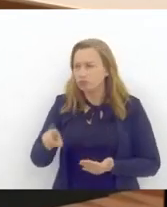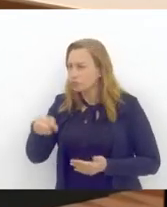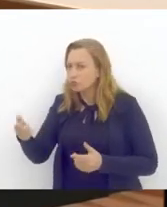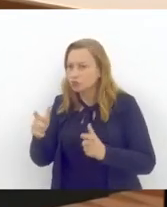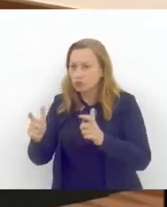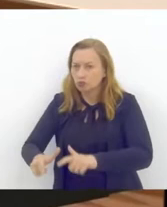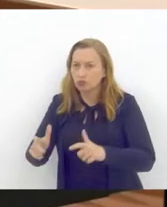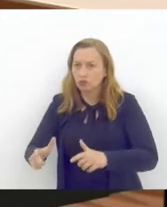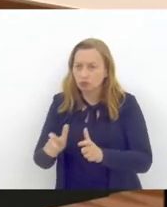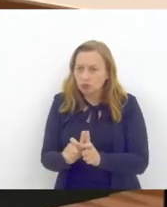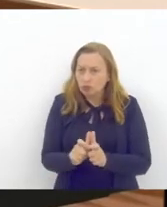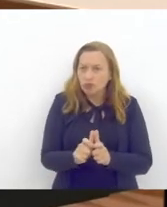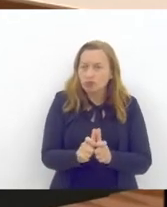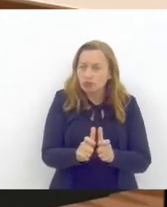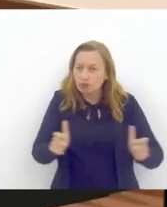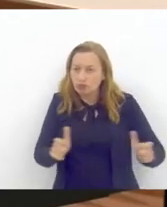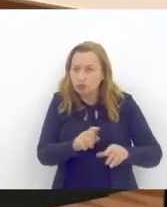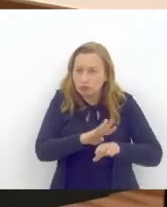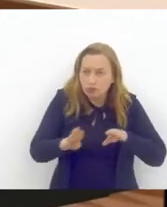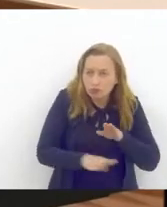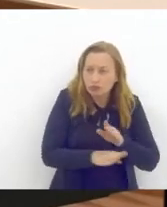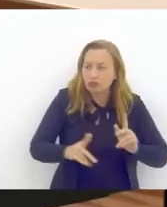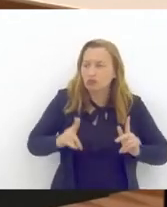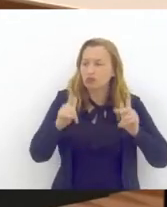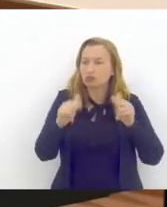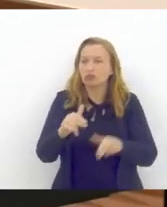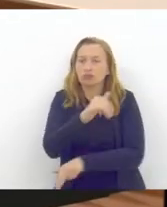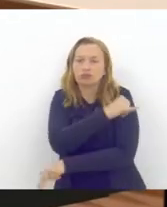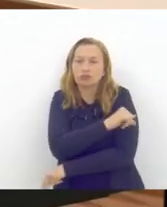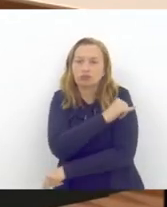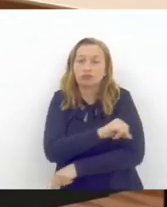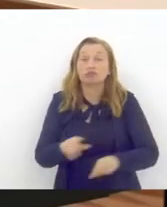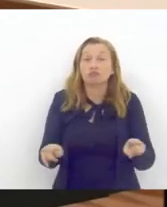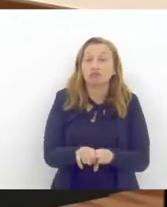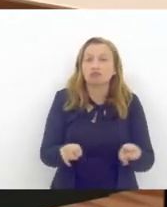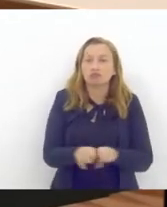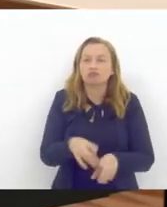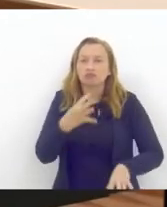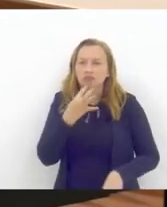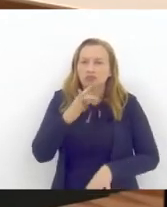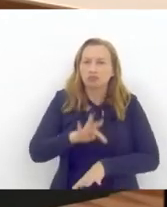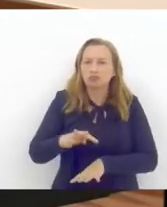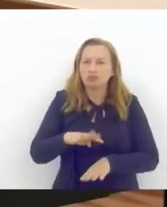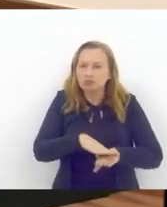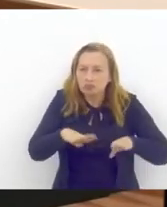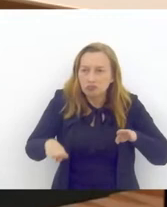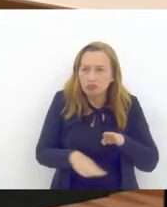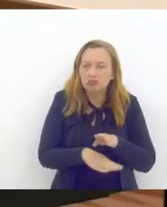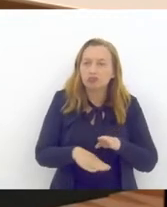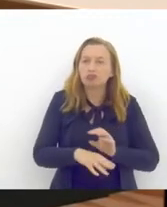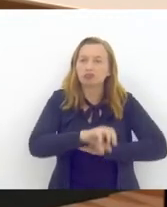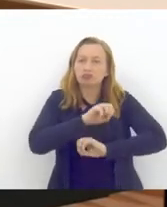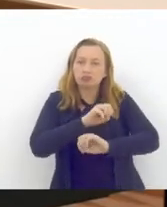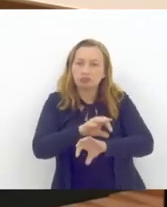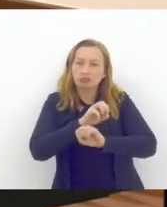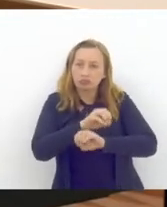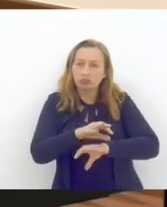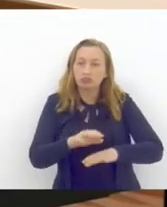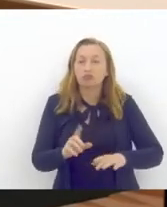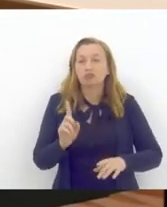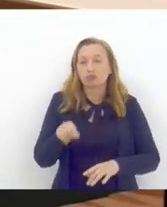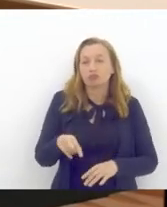tenha tamanha desigualdade como no Rio de Janeiro. E também conheci o que é a desigualdade educacional. Ela